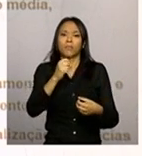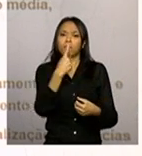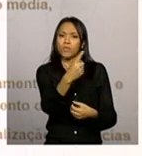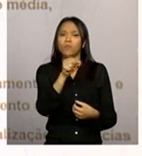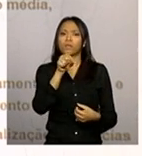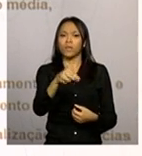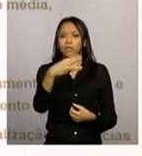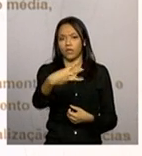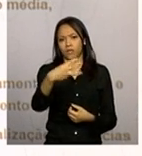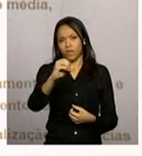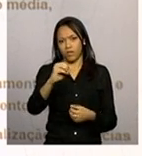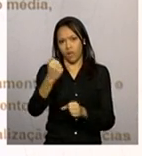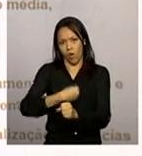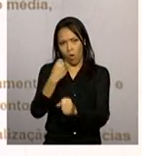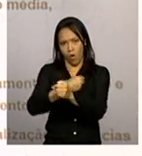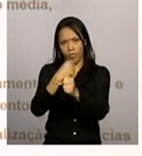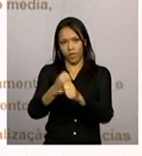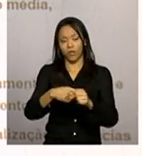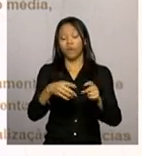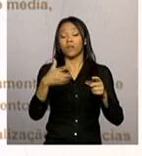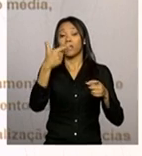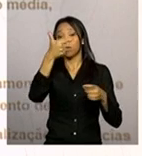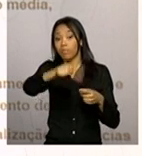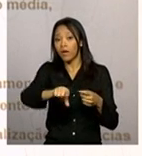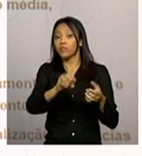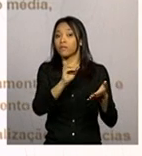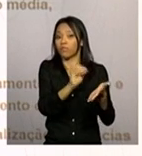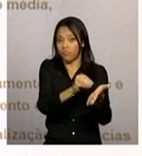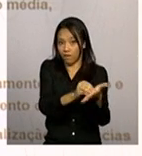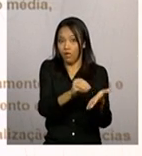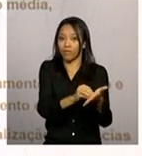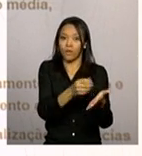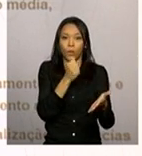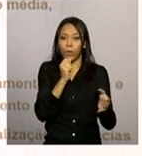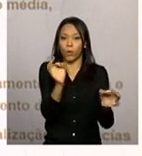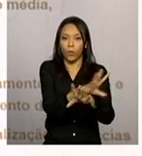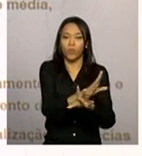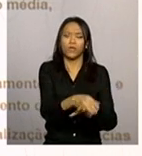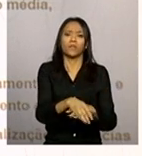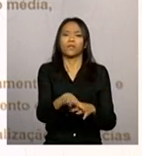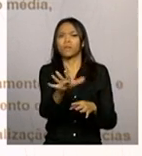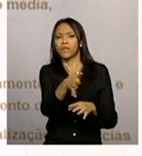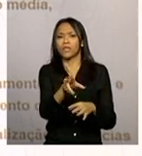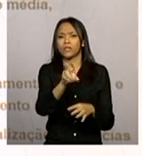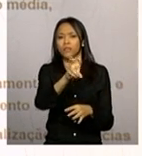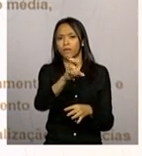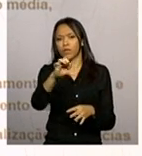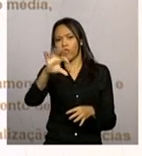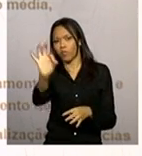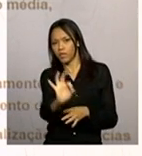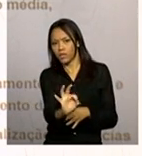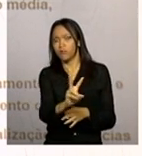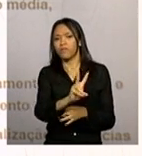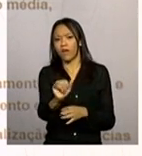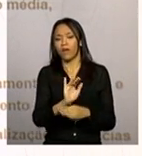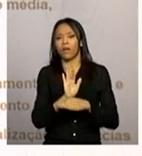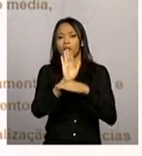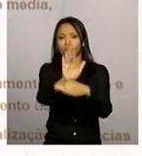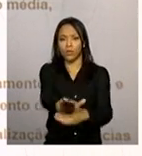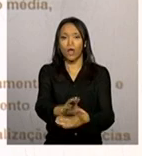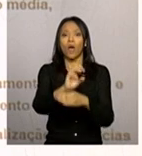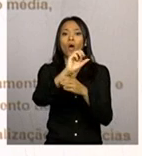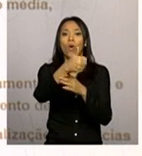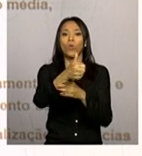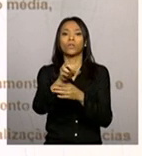temos 2.533 em andamento, que elas têm uma execução média de 59% e vão beneficiar